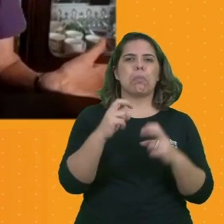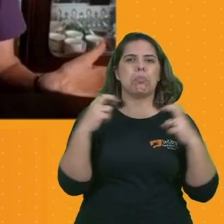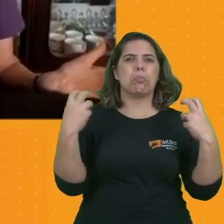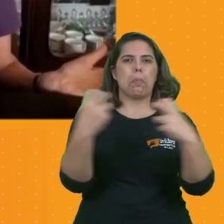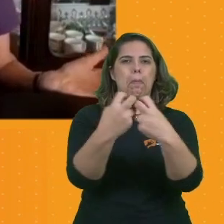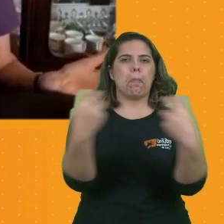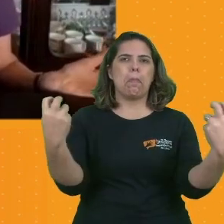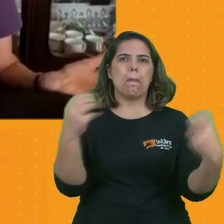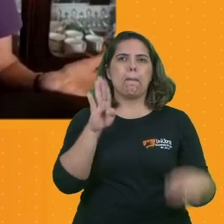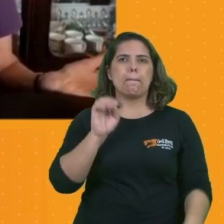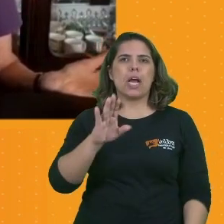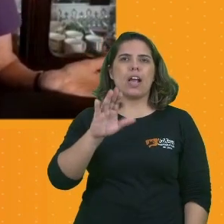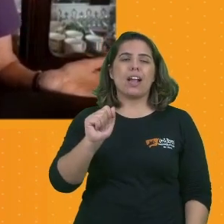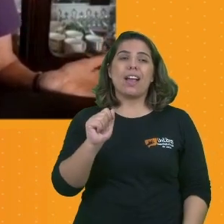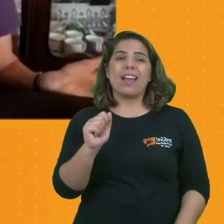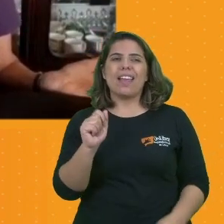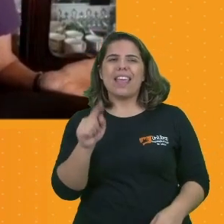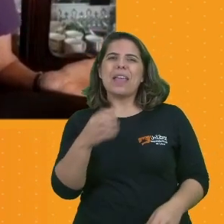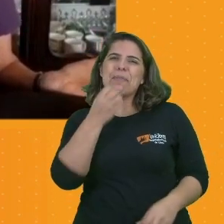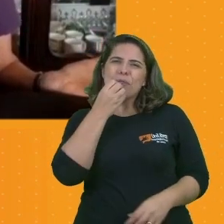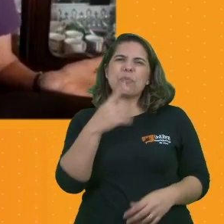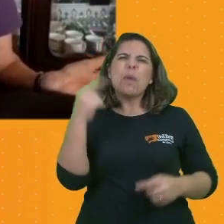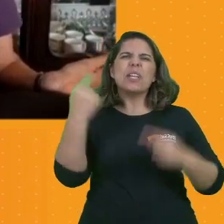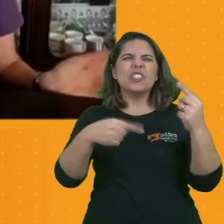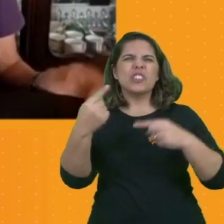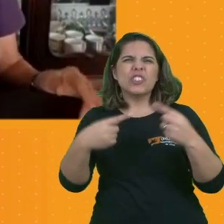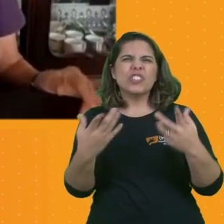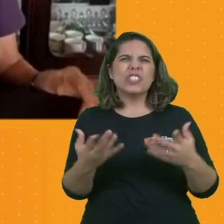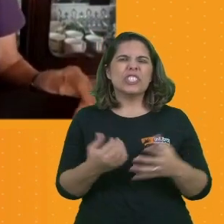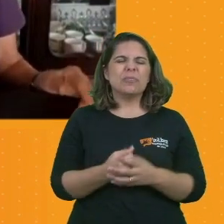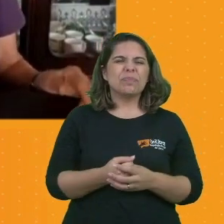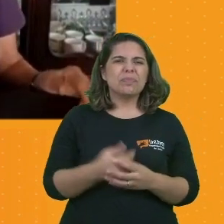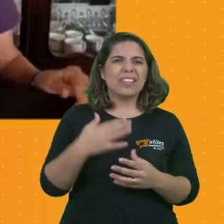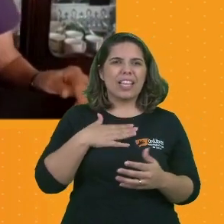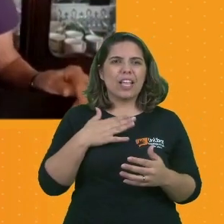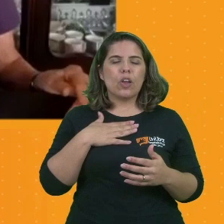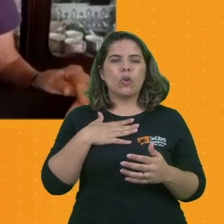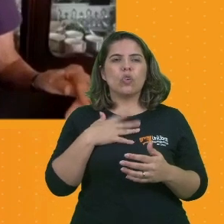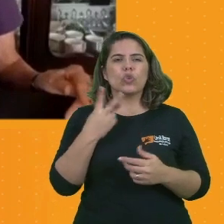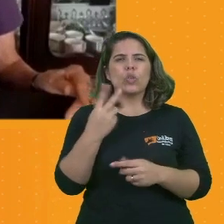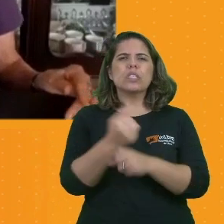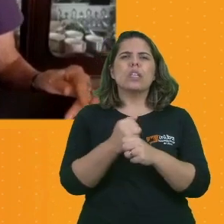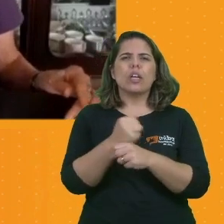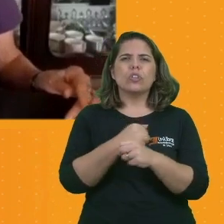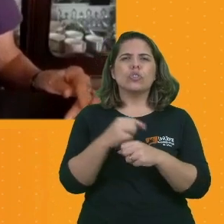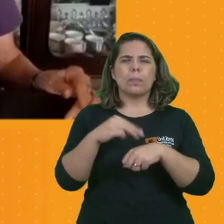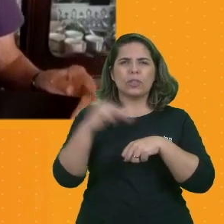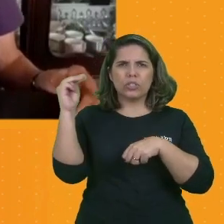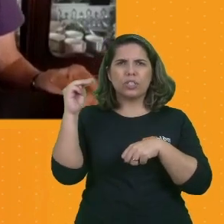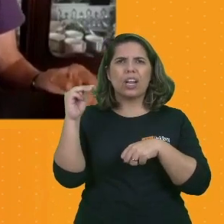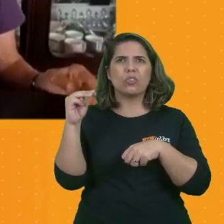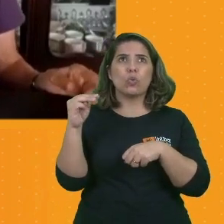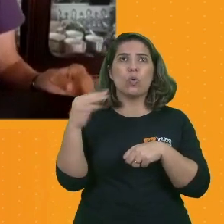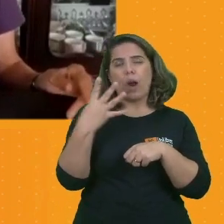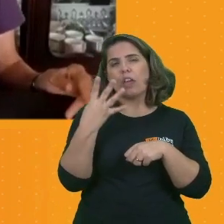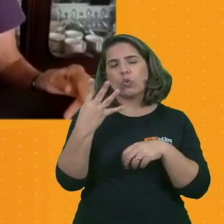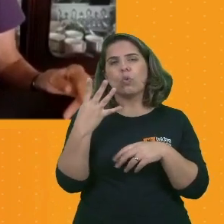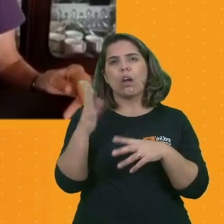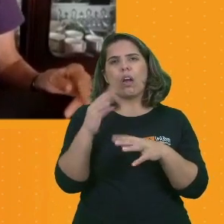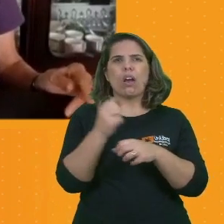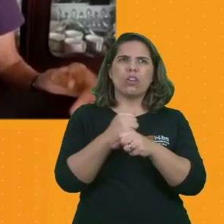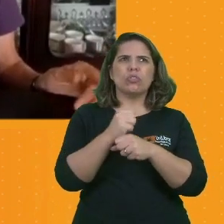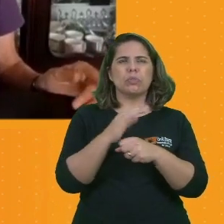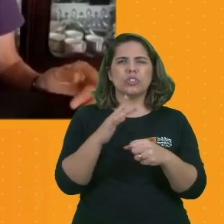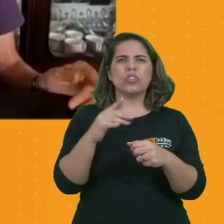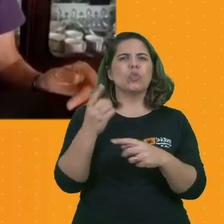que eu acho que é uma situação muito boa da gente eu só trabalho pela pelo menos dois anos pelo menos quatro anos em